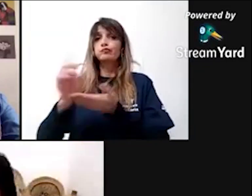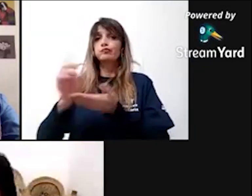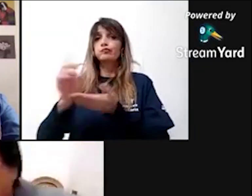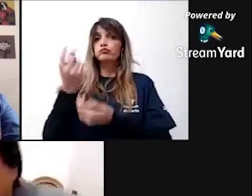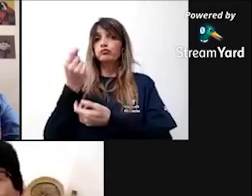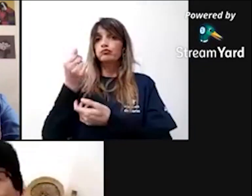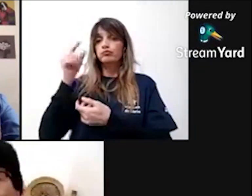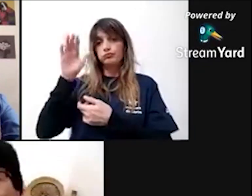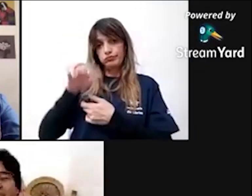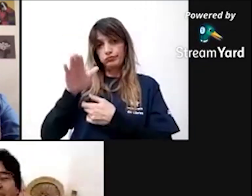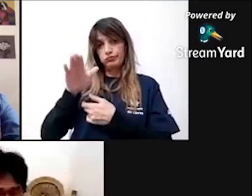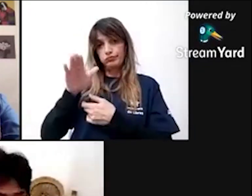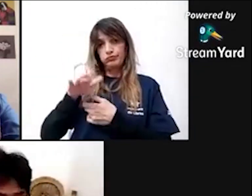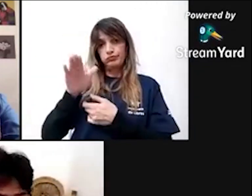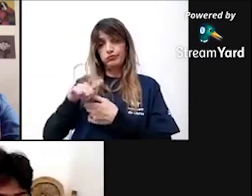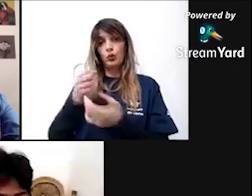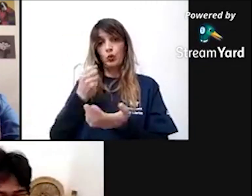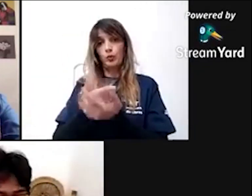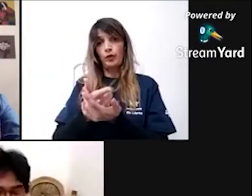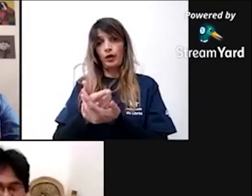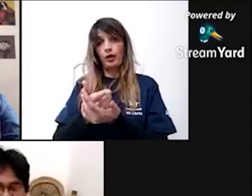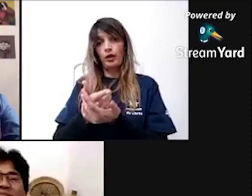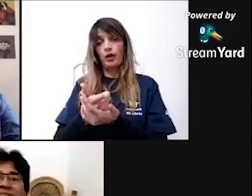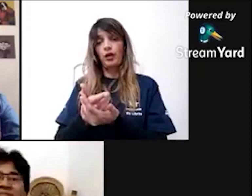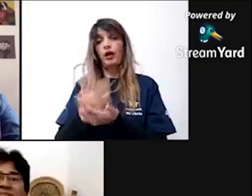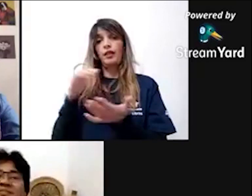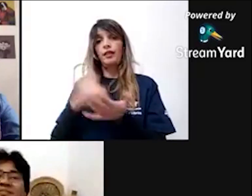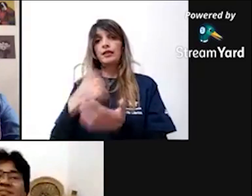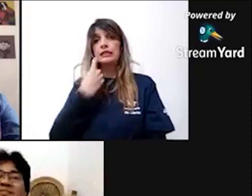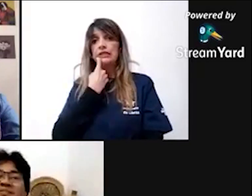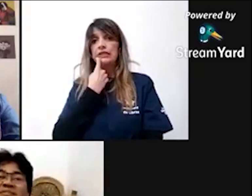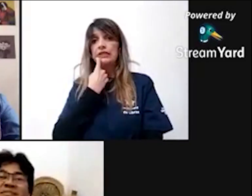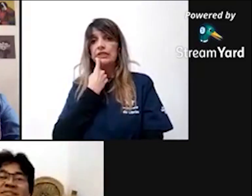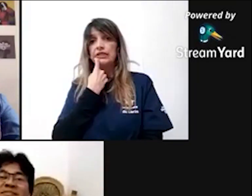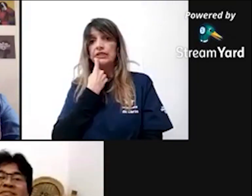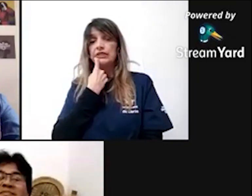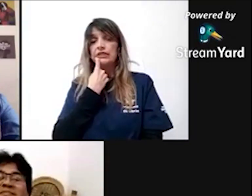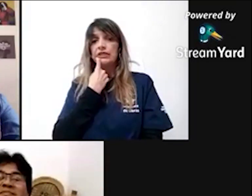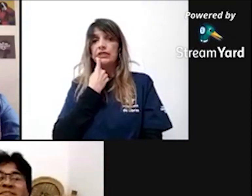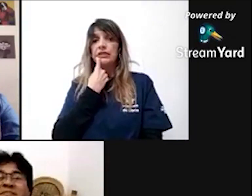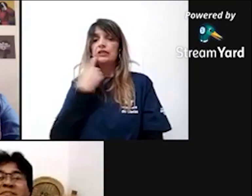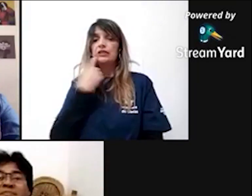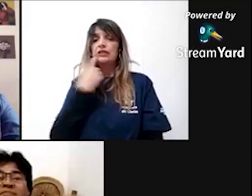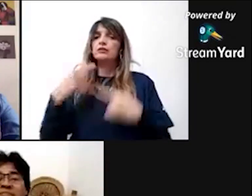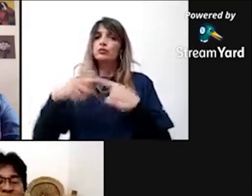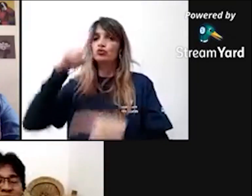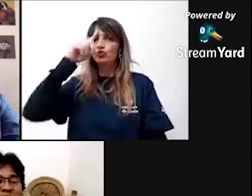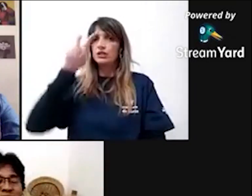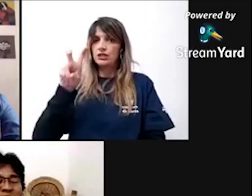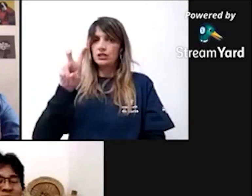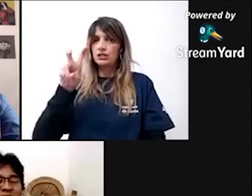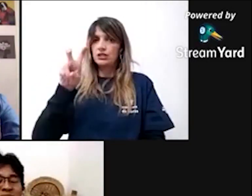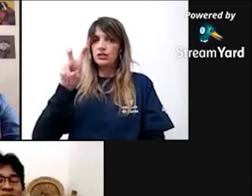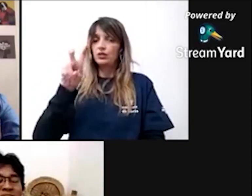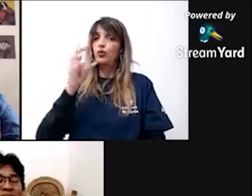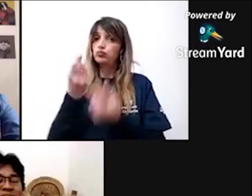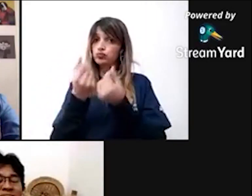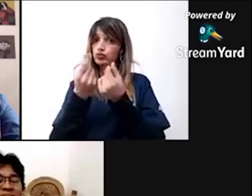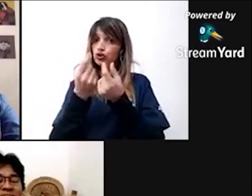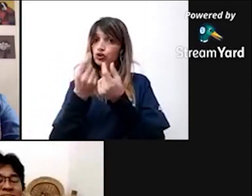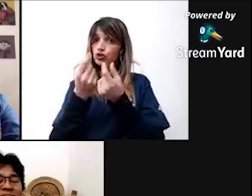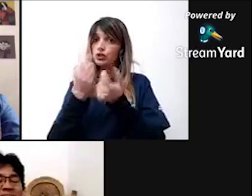as pessoas que adquirirem esse livro até sexta-feira, próximo, é dia 5, toda a renda que